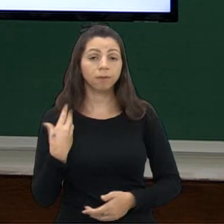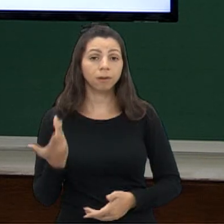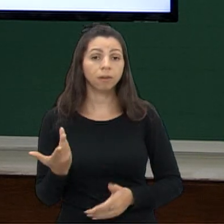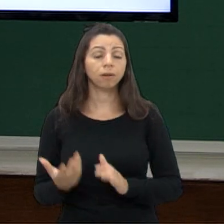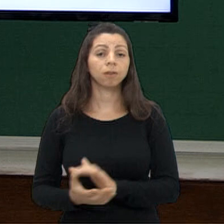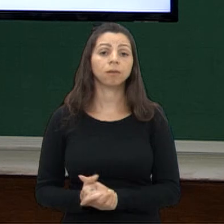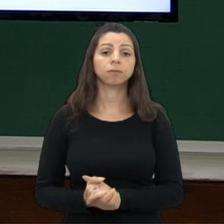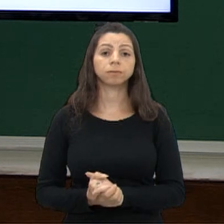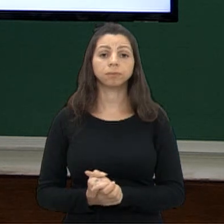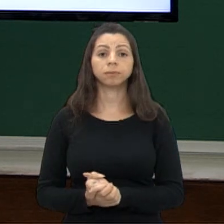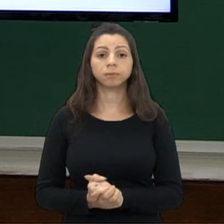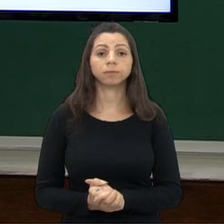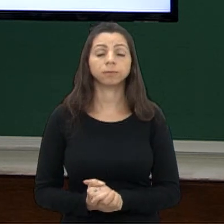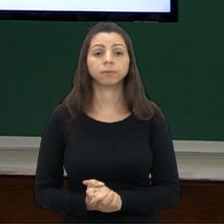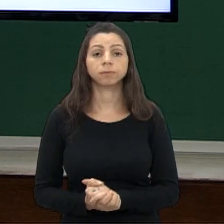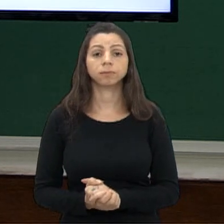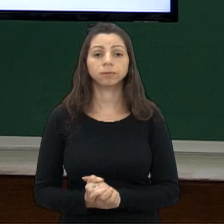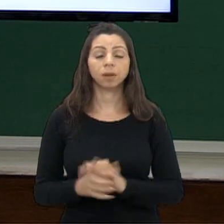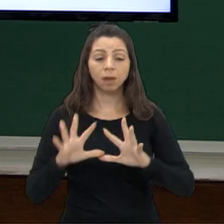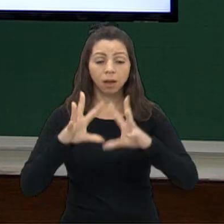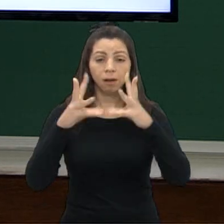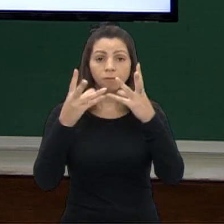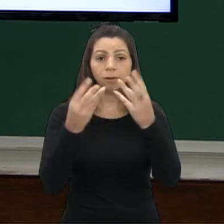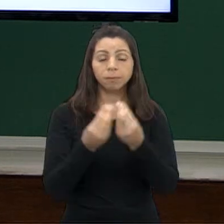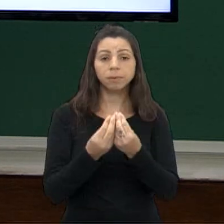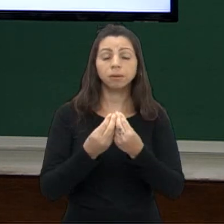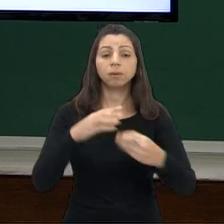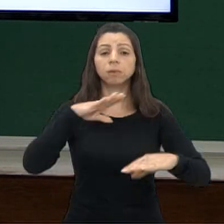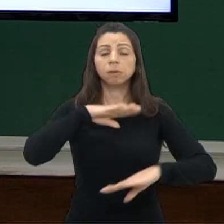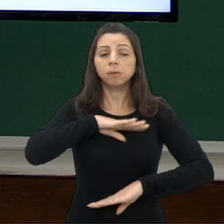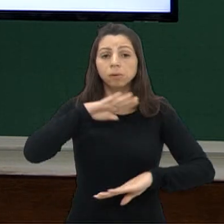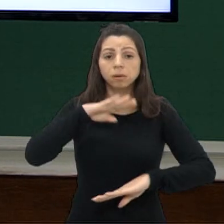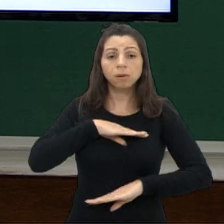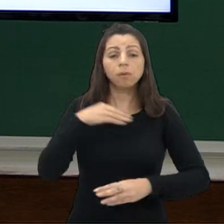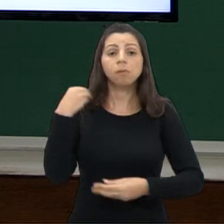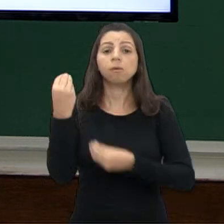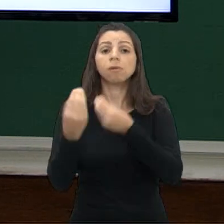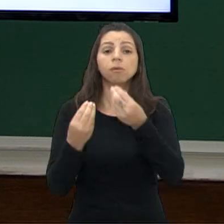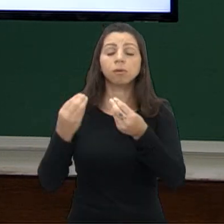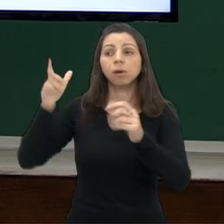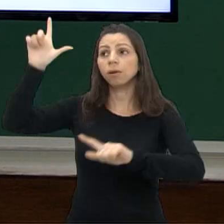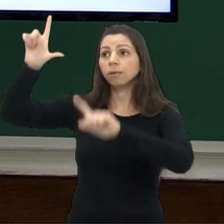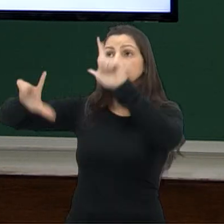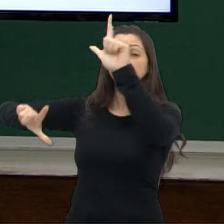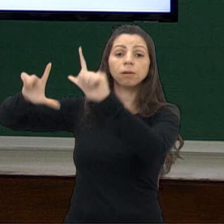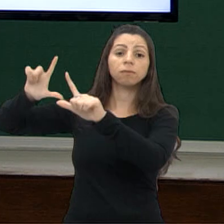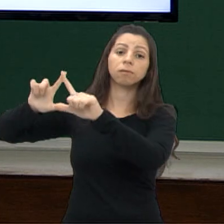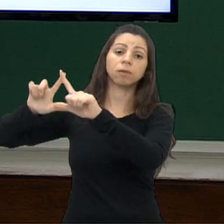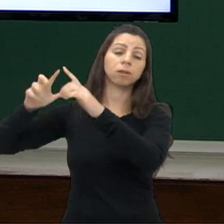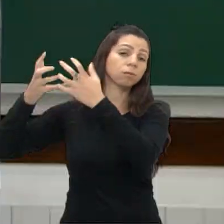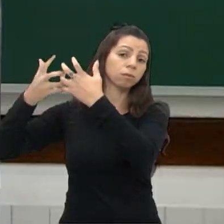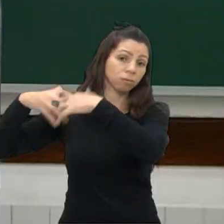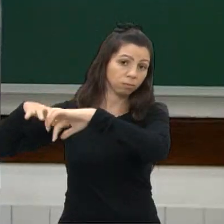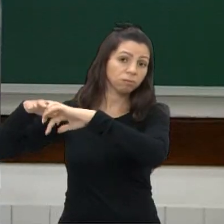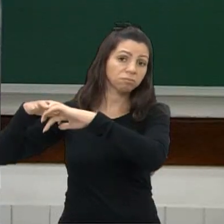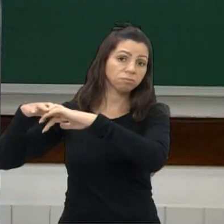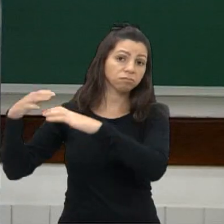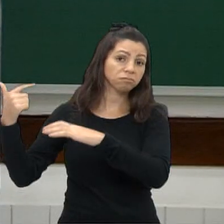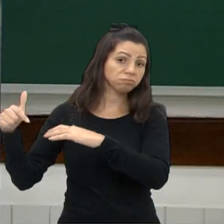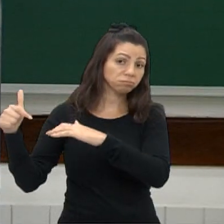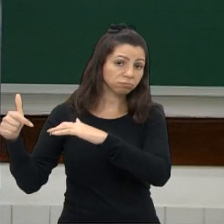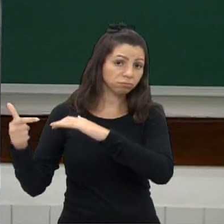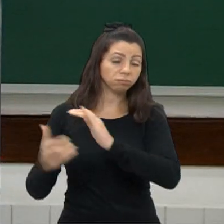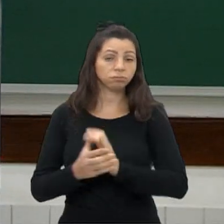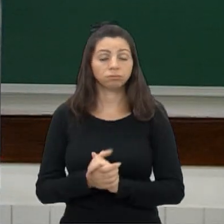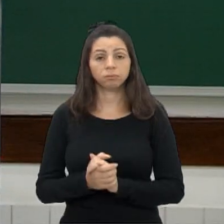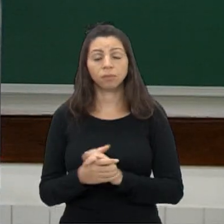é porque eles não estão conseguindo lidar com essa situação da TV não estar funcionando. Por quê?